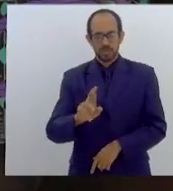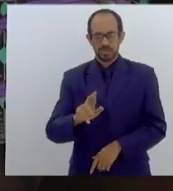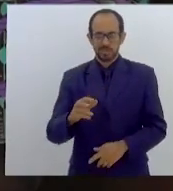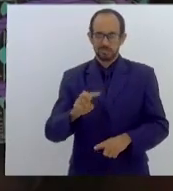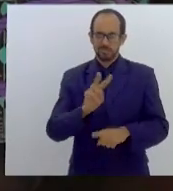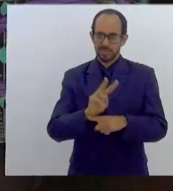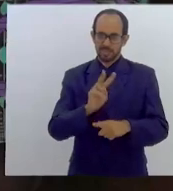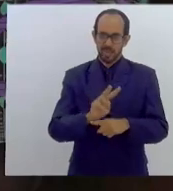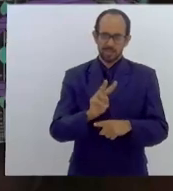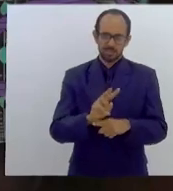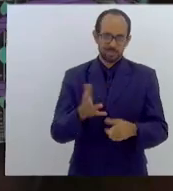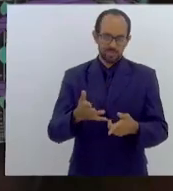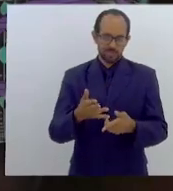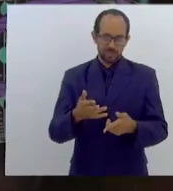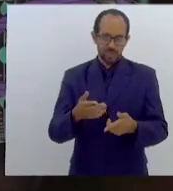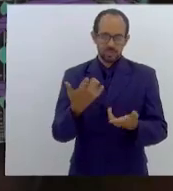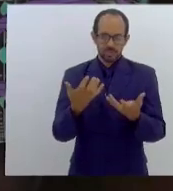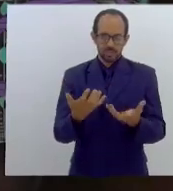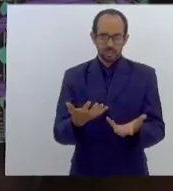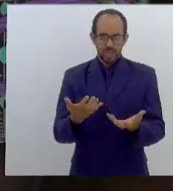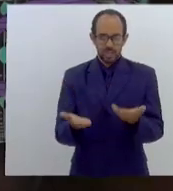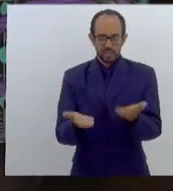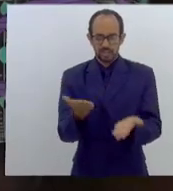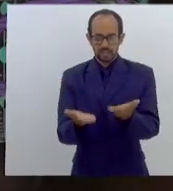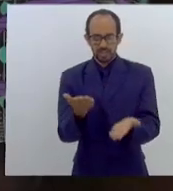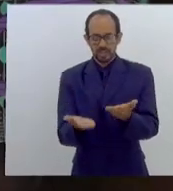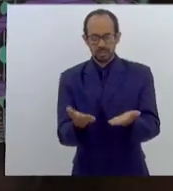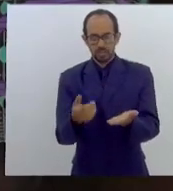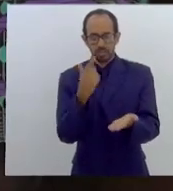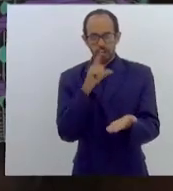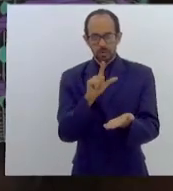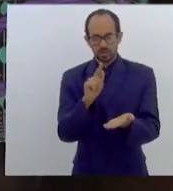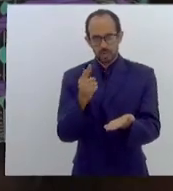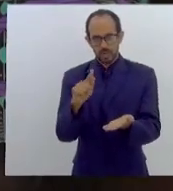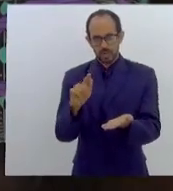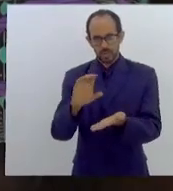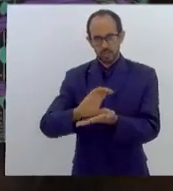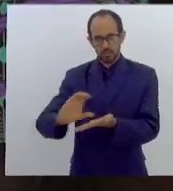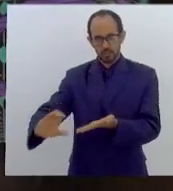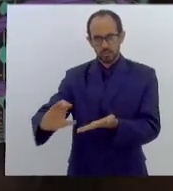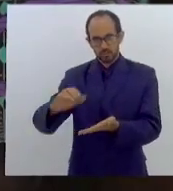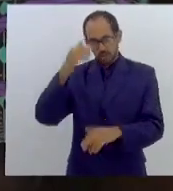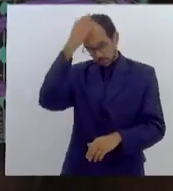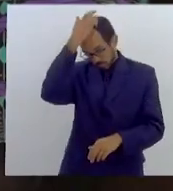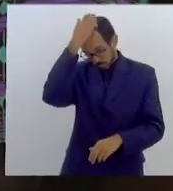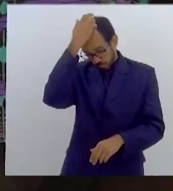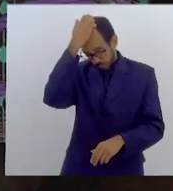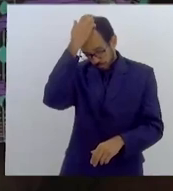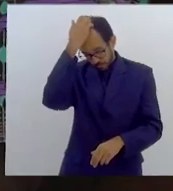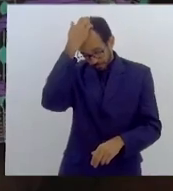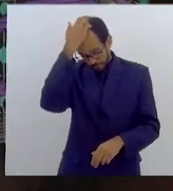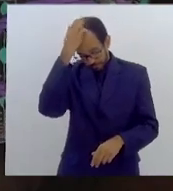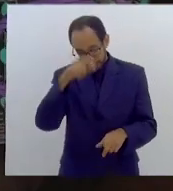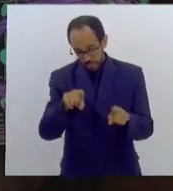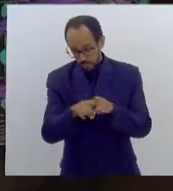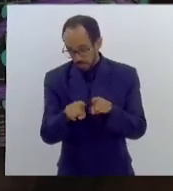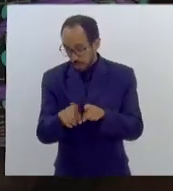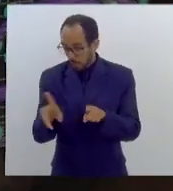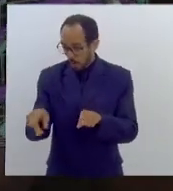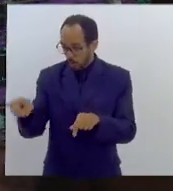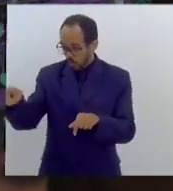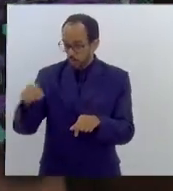fiscal, buscando esse equilíbrio para garantir investimentos, até mesmo fundo soberano, da qual Vossa Excelência é o